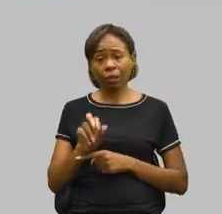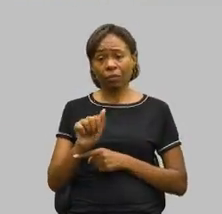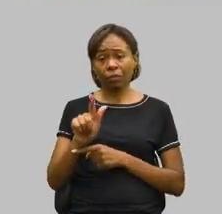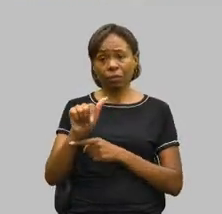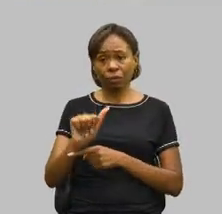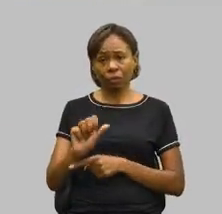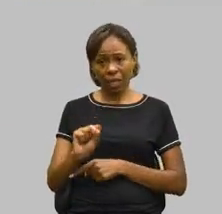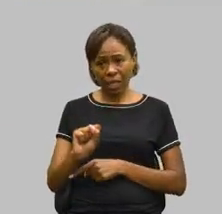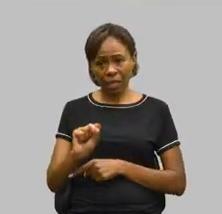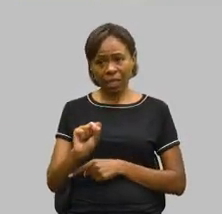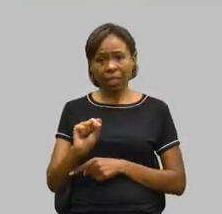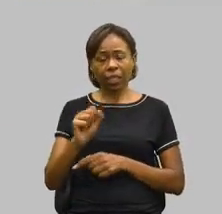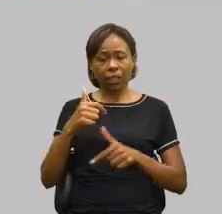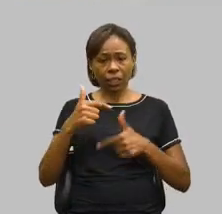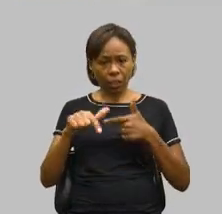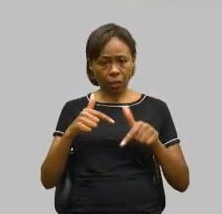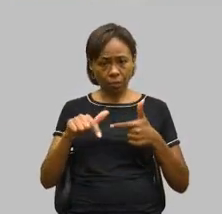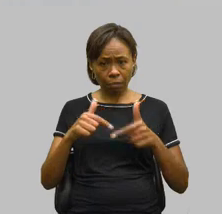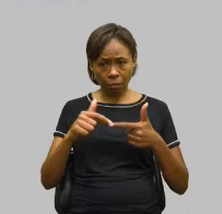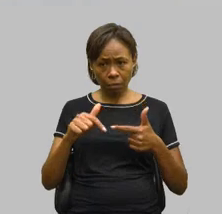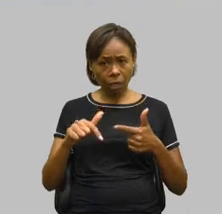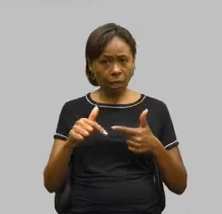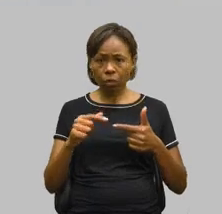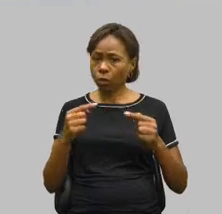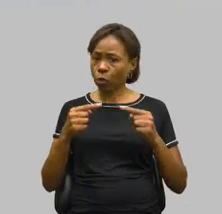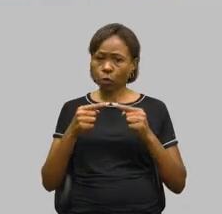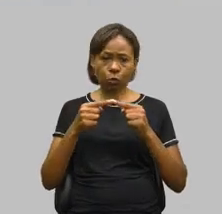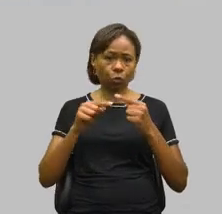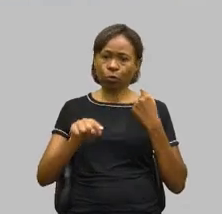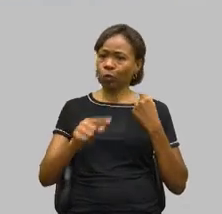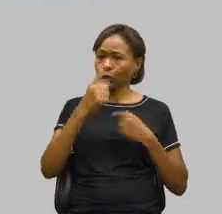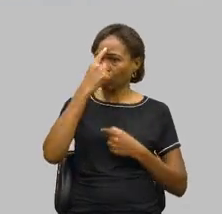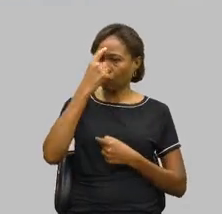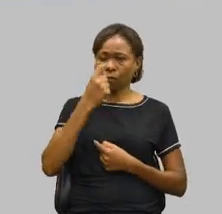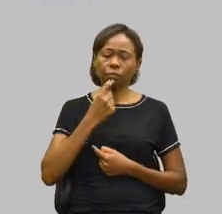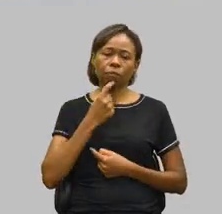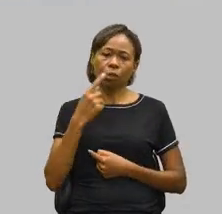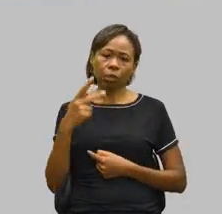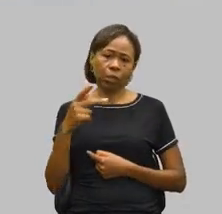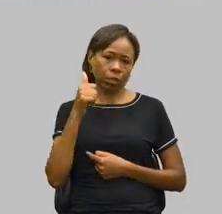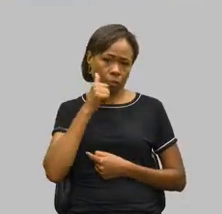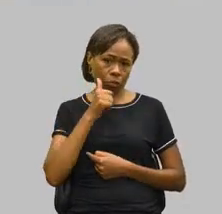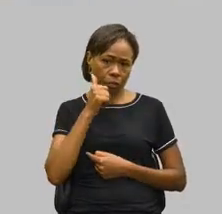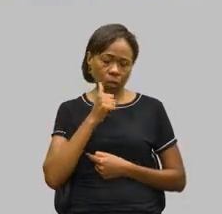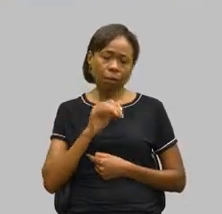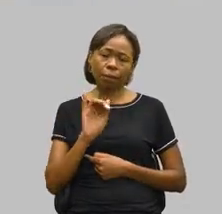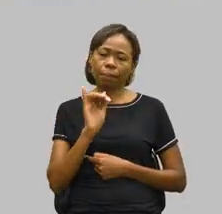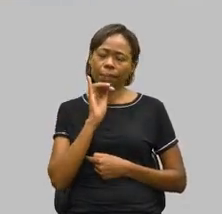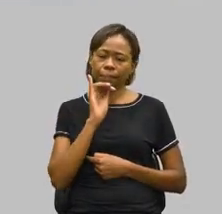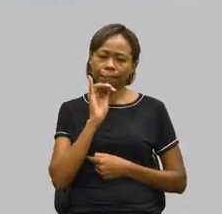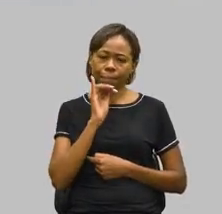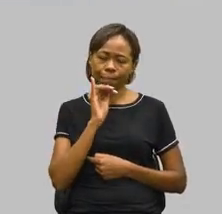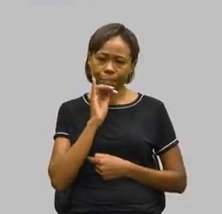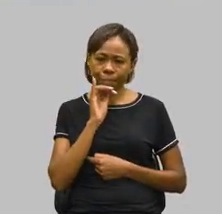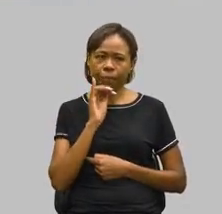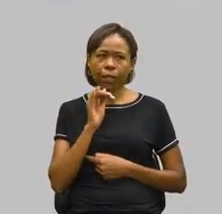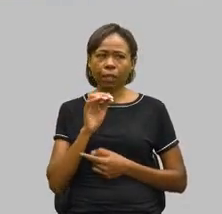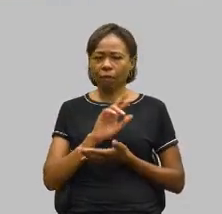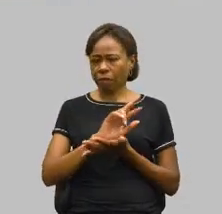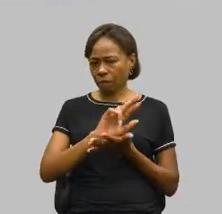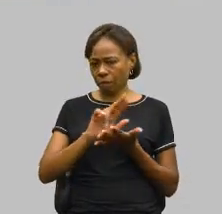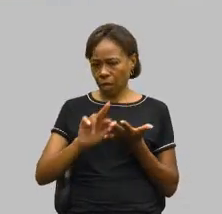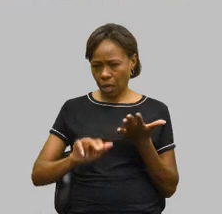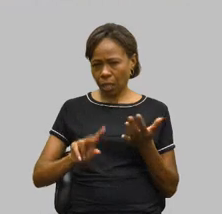estão disponíveis são vagas incompatíveis com o perfil dessas mulheres por exemplo eh um grande número de vagas